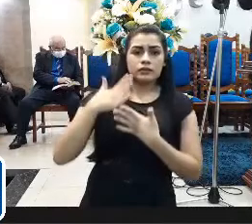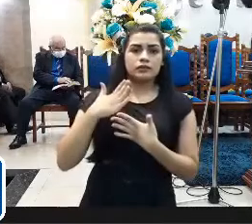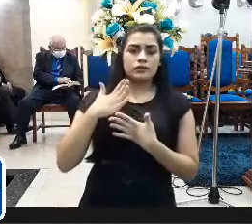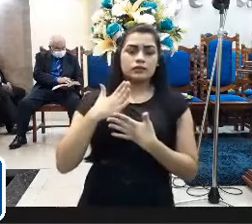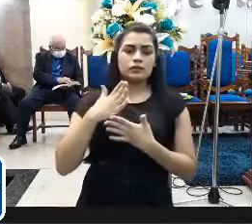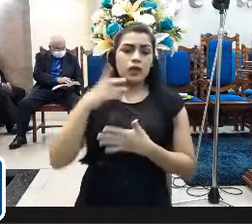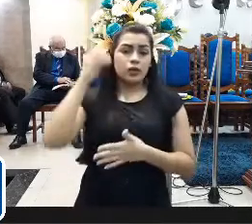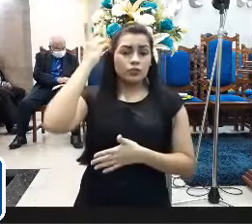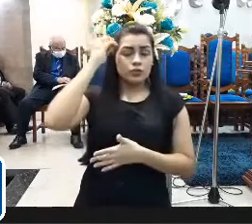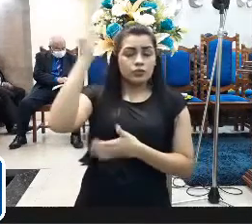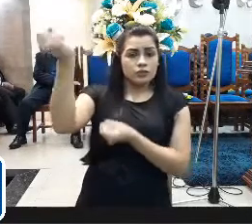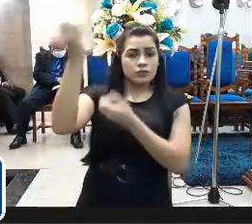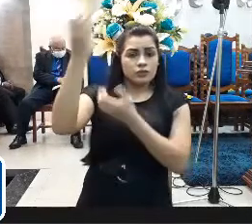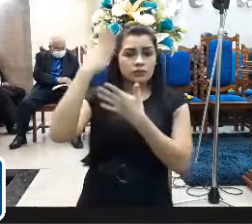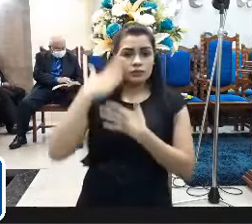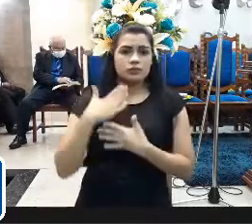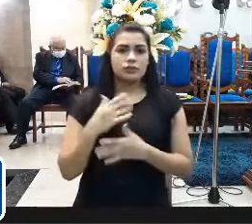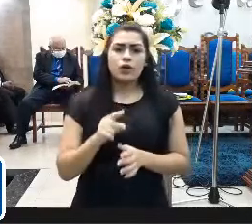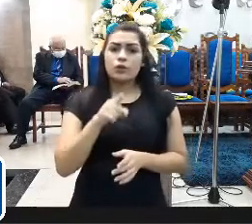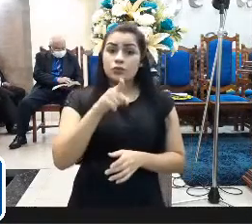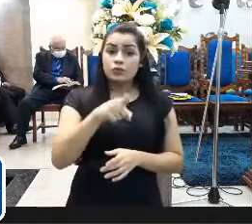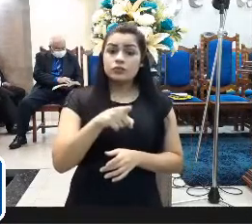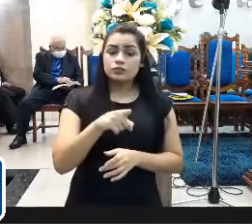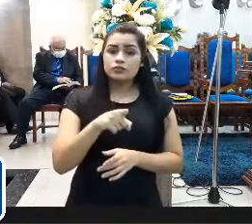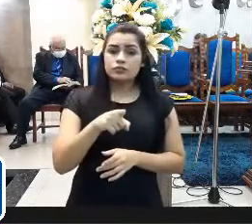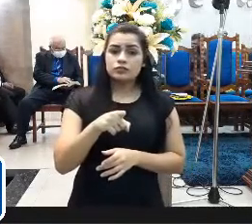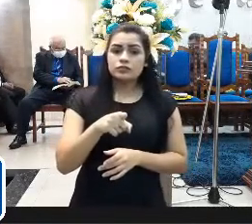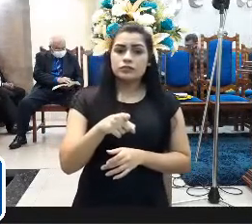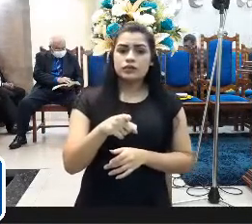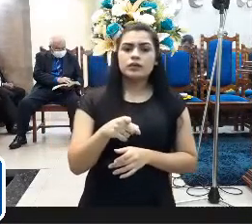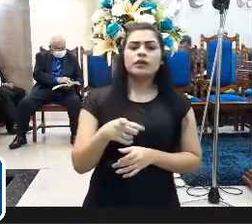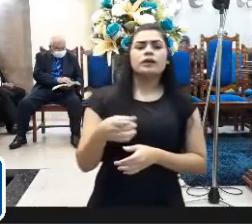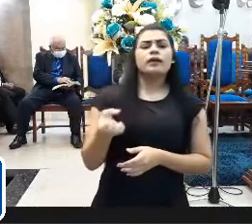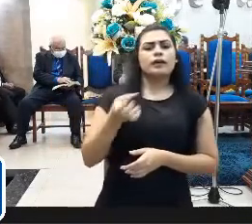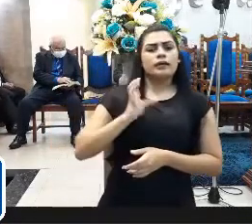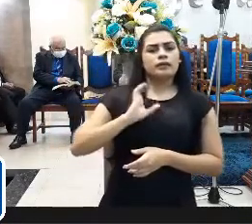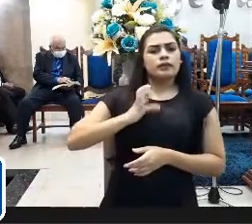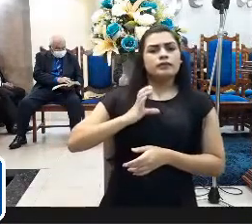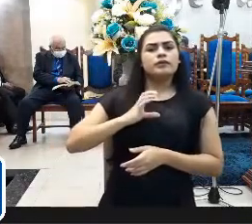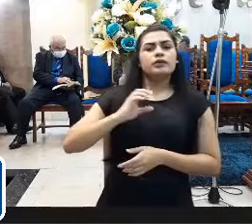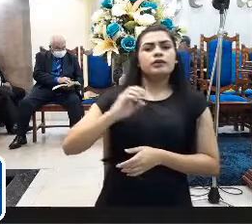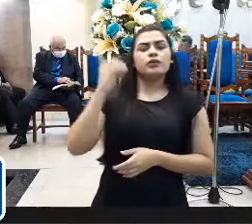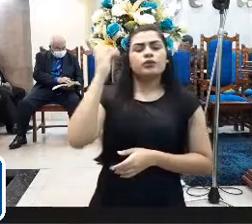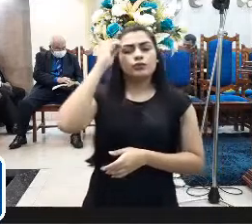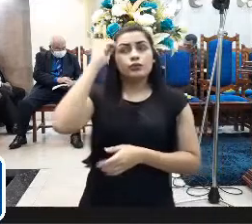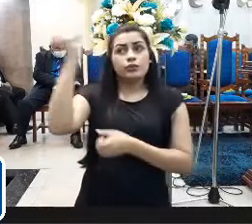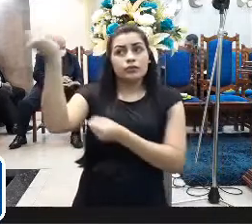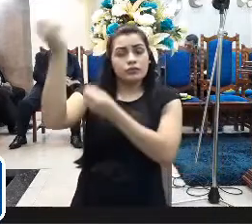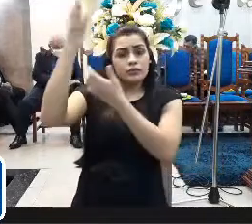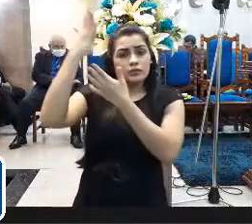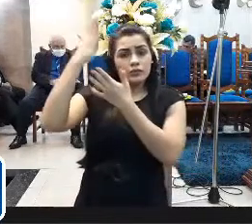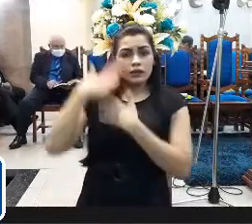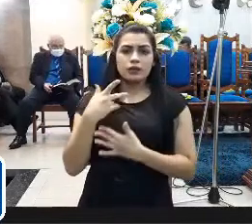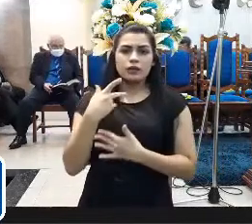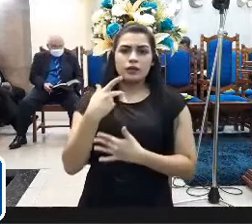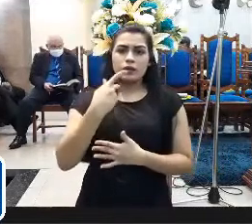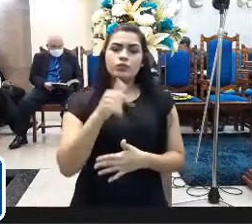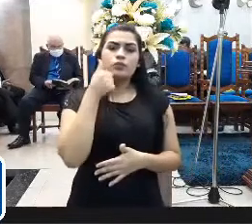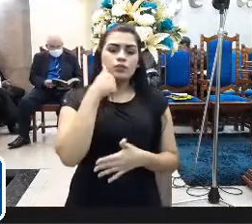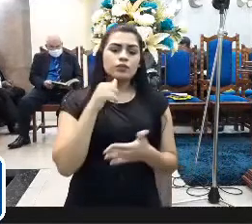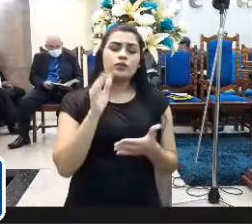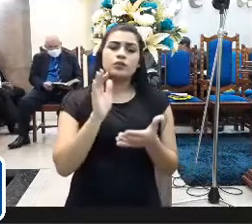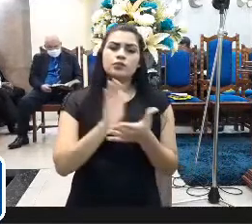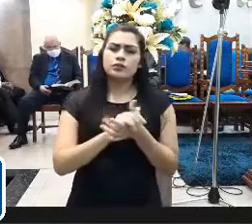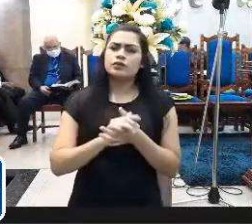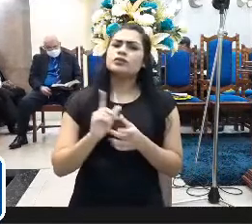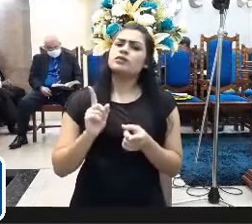Co-herdeira. Se você é herdeiro da graça, lembre-se que sua esposa, ela também é co-herdeira.